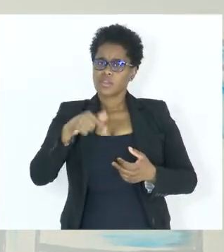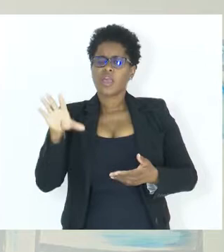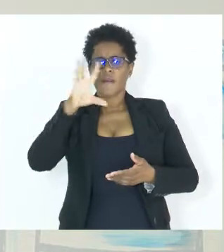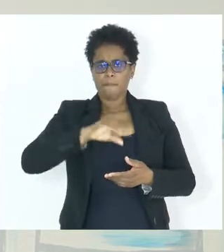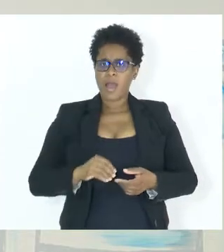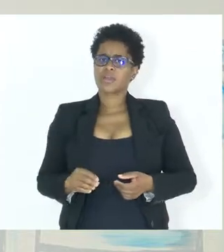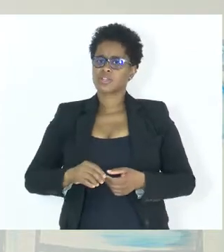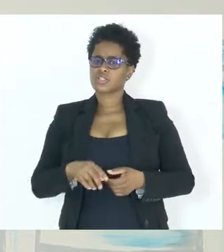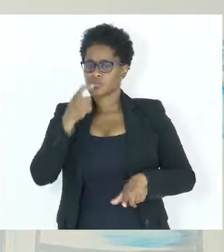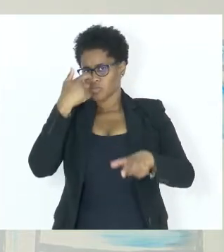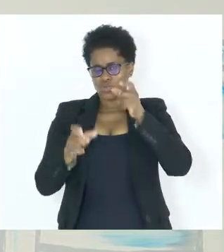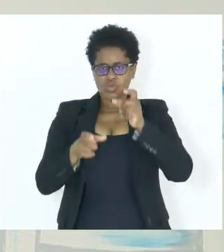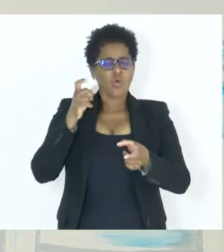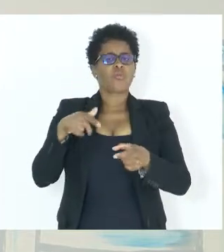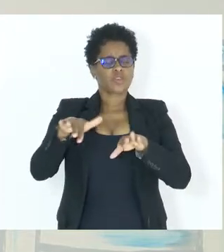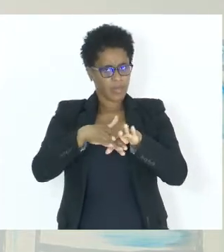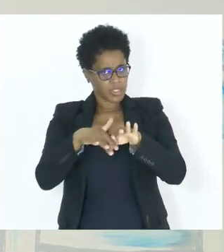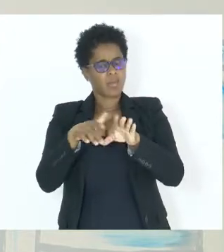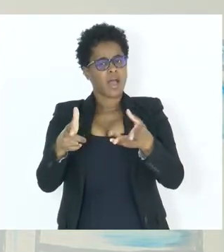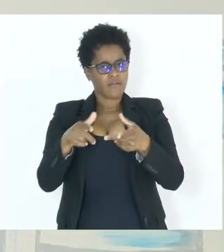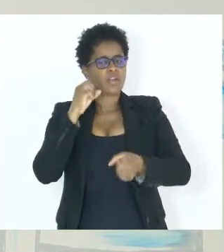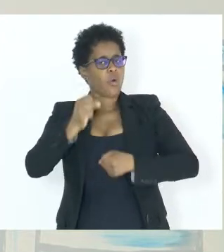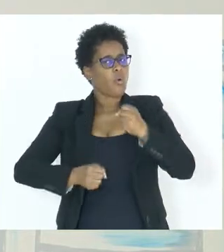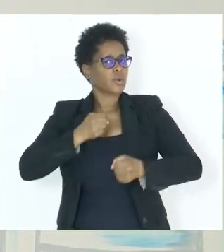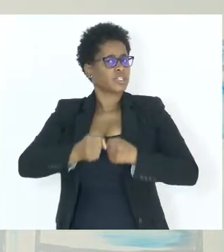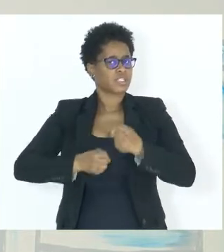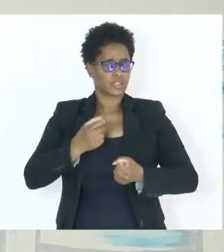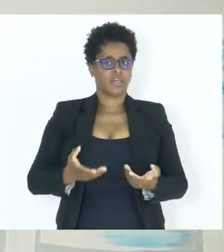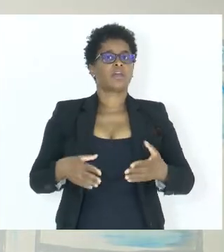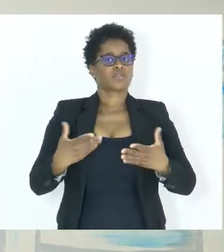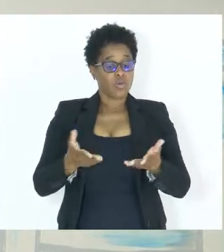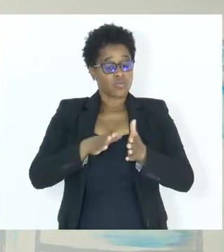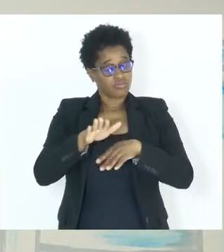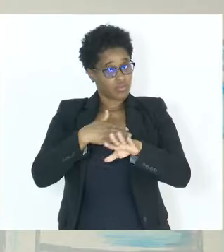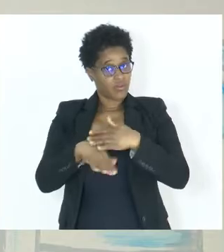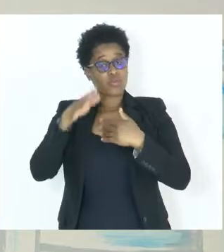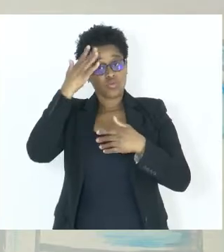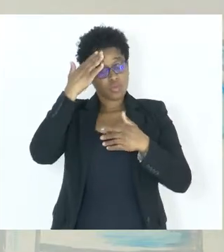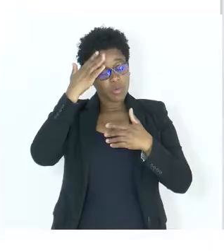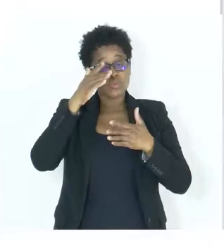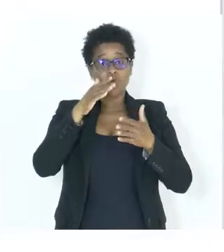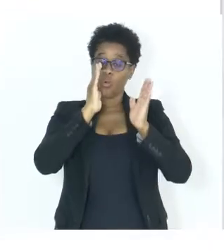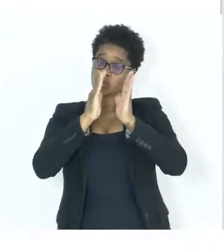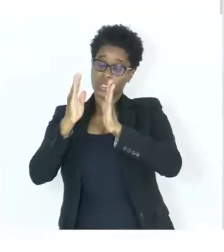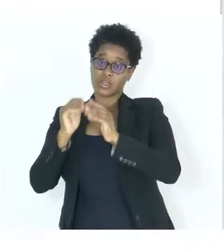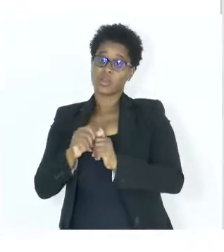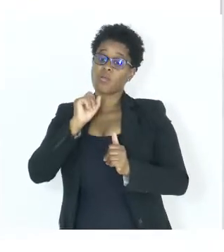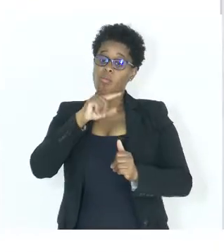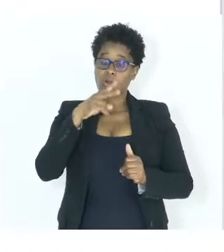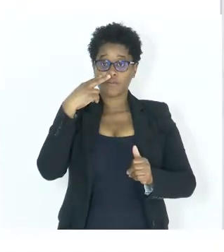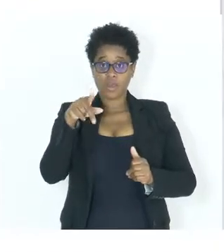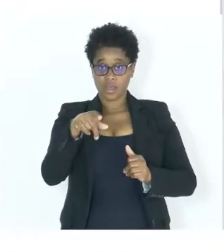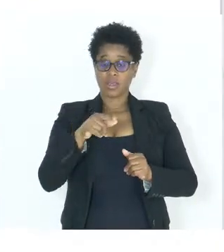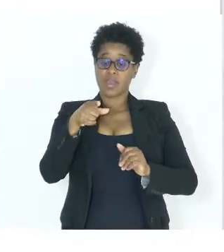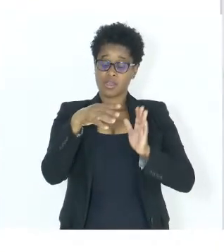mais pessoas que participaram na corrida. Então, usamos os números ordinais. Podem ver aqui